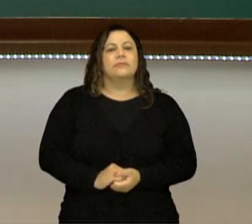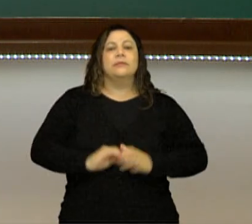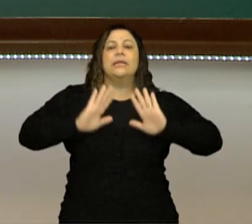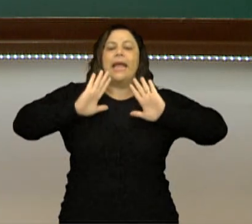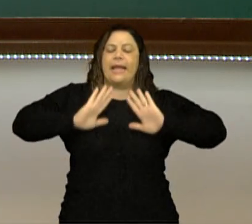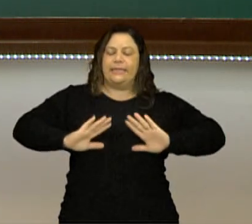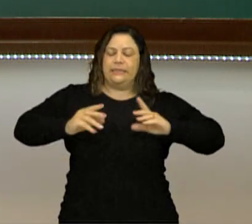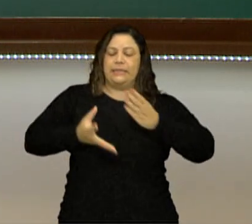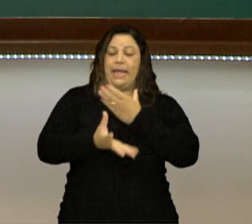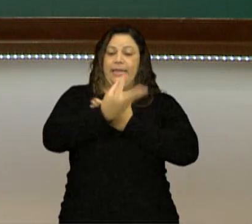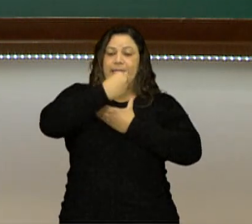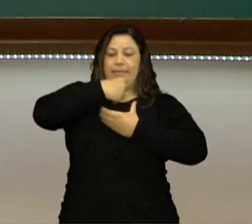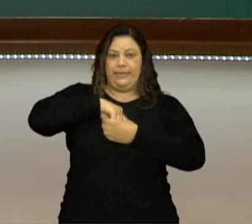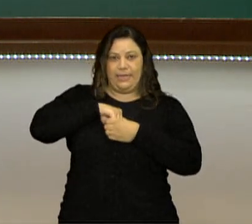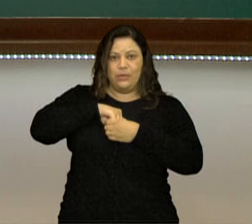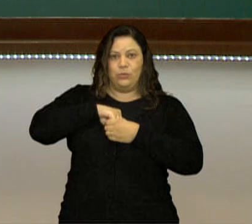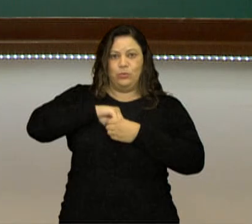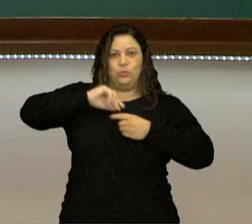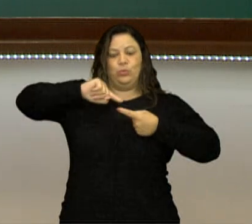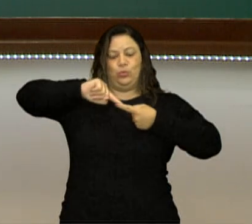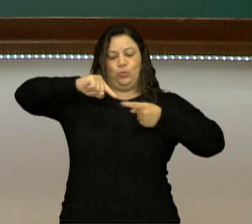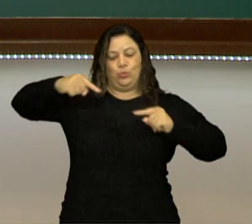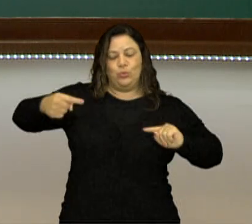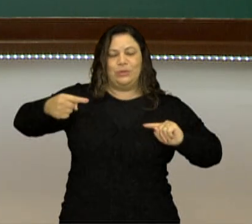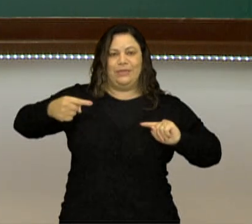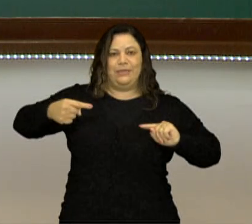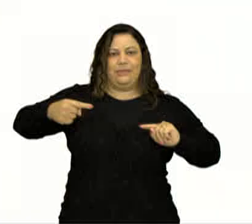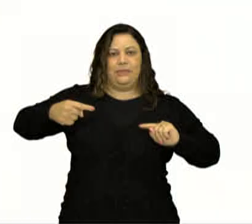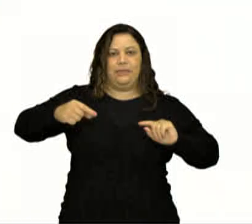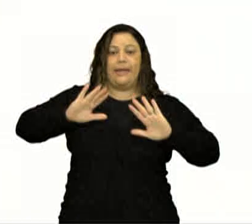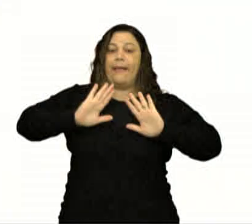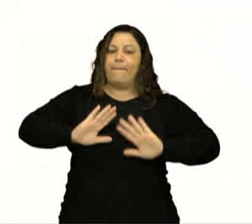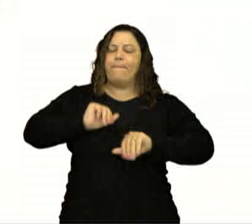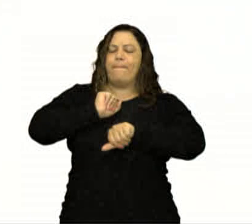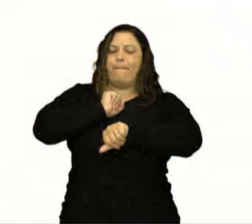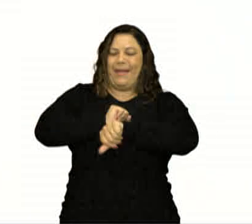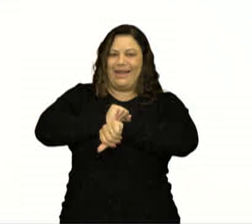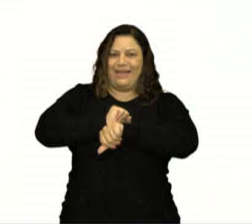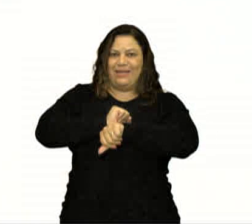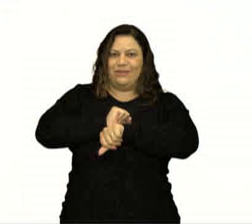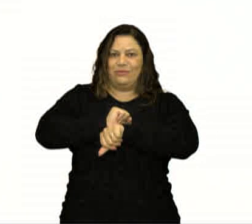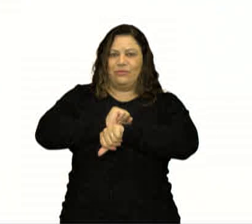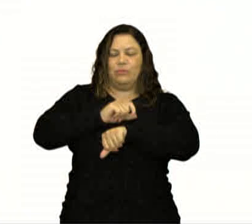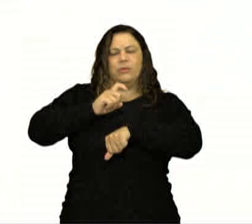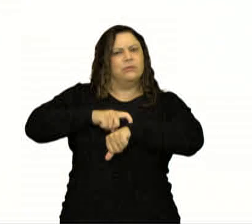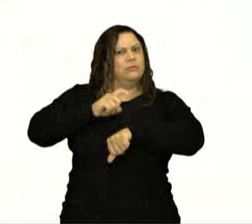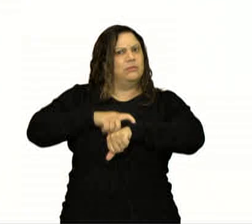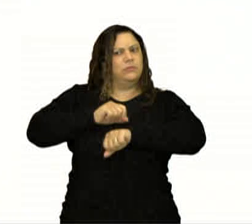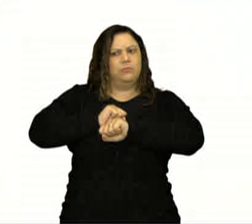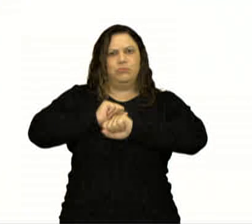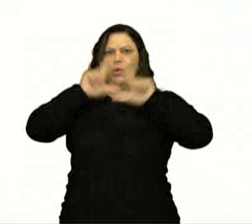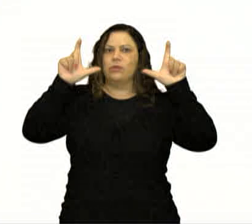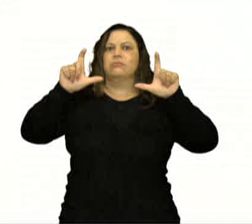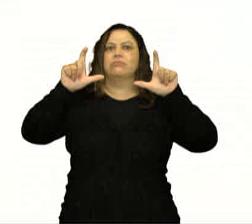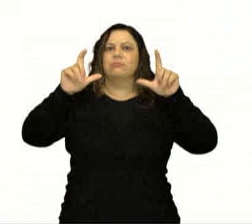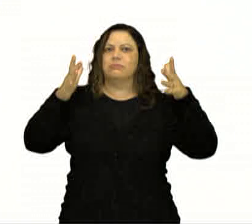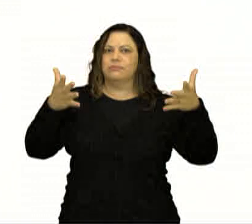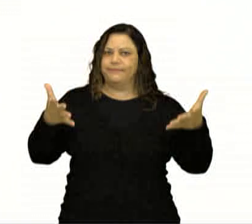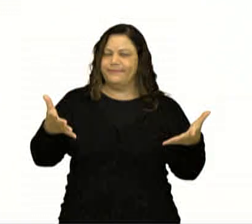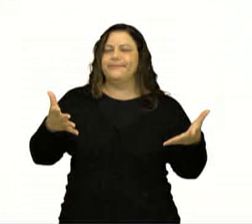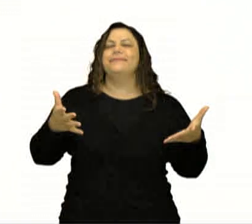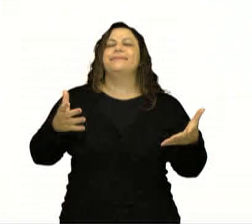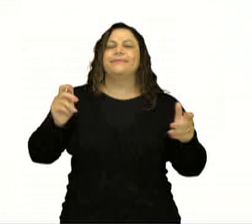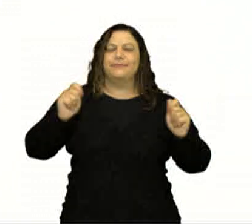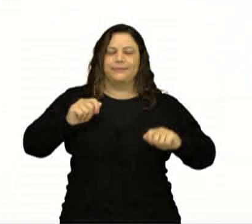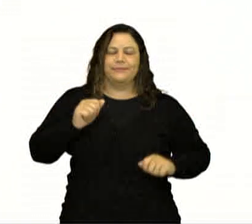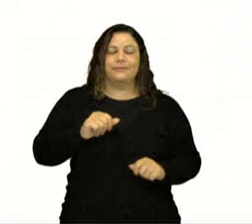nossos genes, mas pode acordar a qualquer momento. Então já vamos dizer assim, ele já estava prontinho lá, só não tinha sido